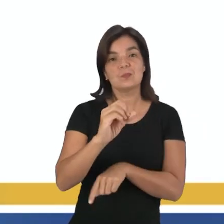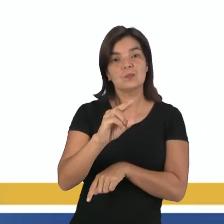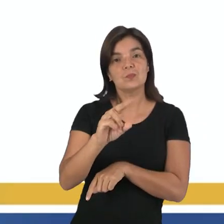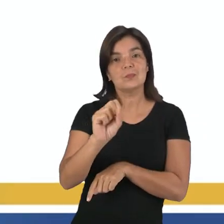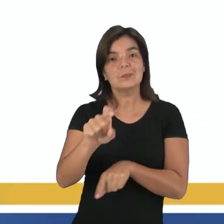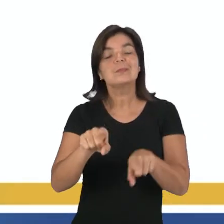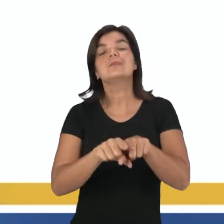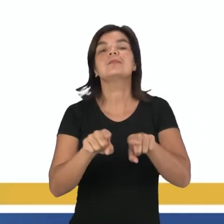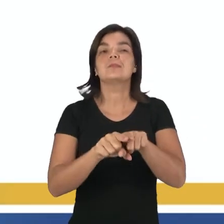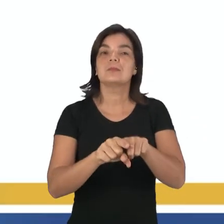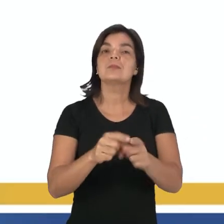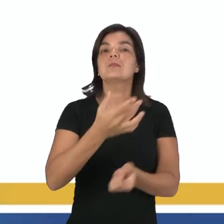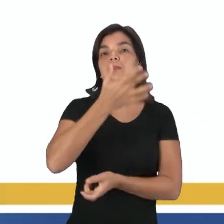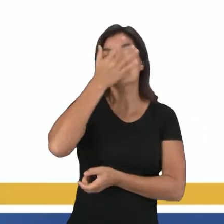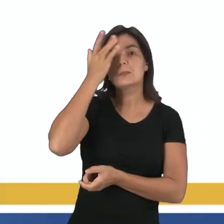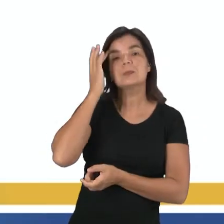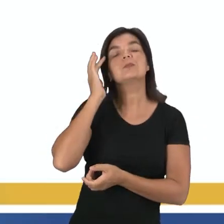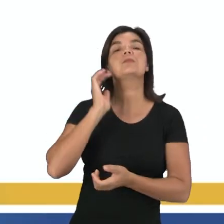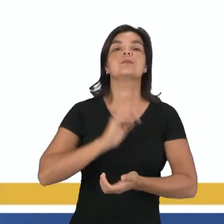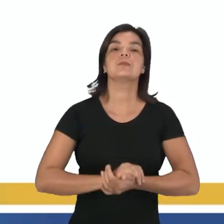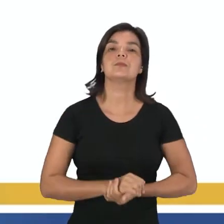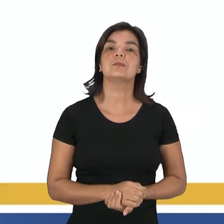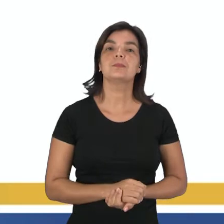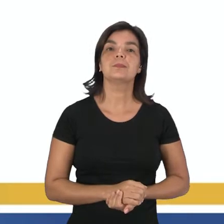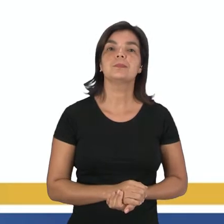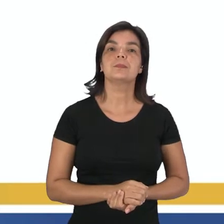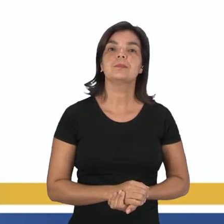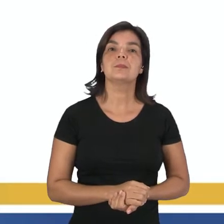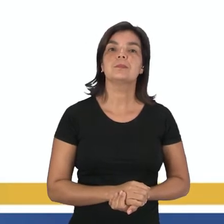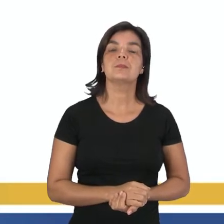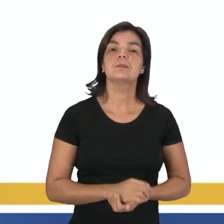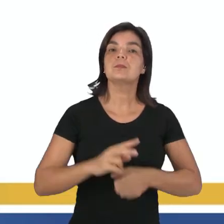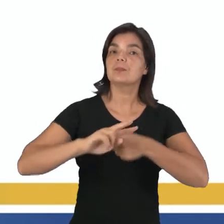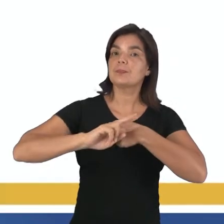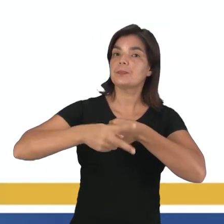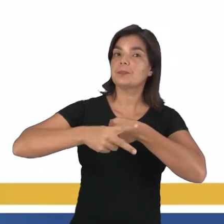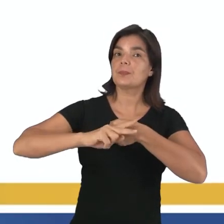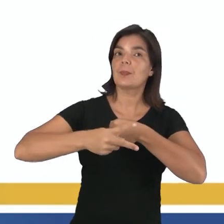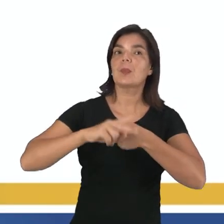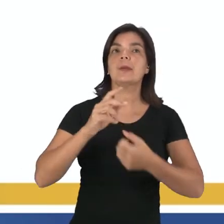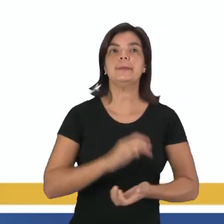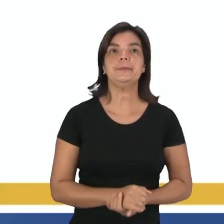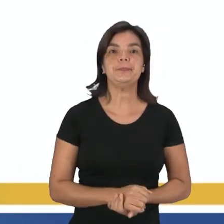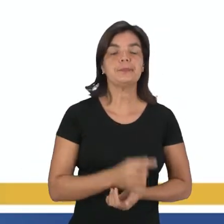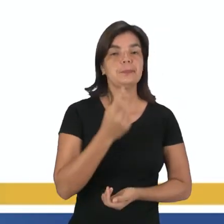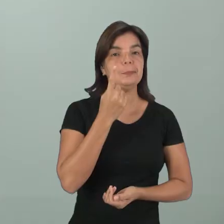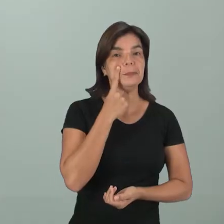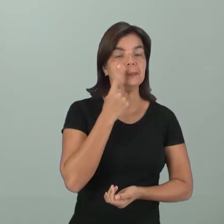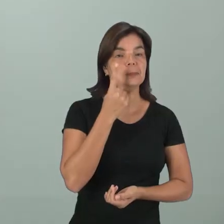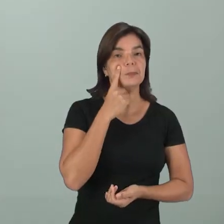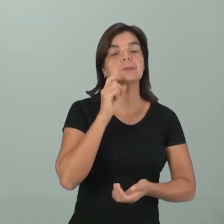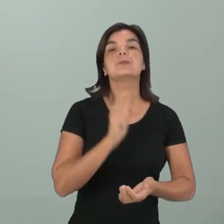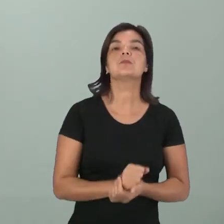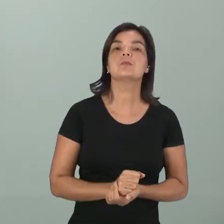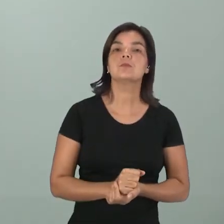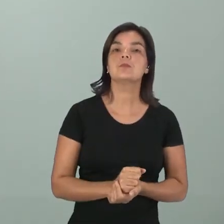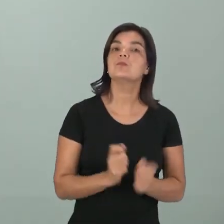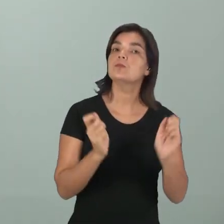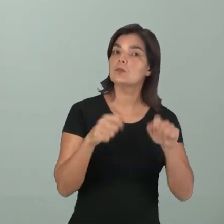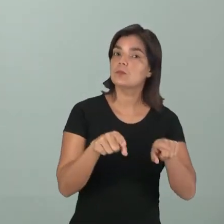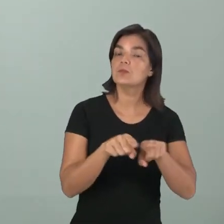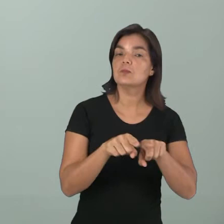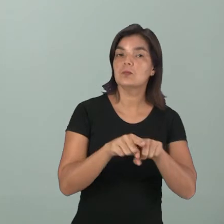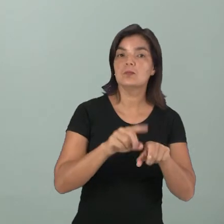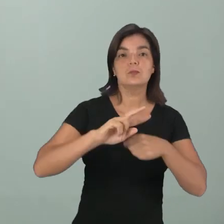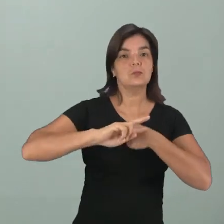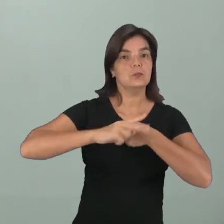que ocasiona ferimentos em um dos passageiros, traz como consequência. Então, observem que o que pode